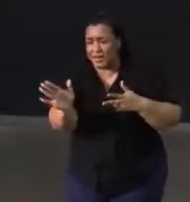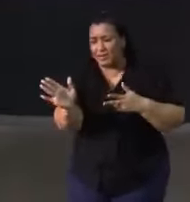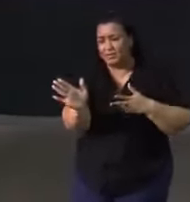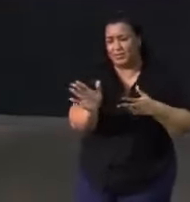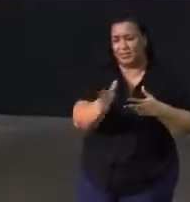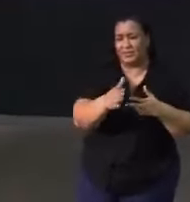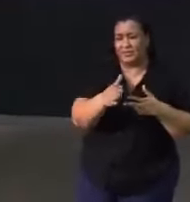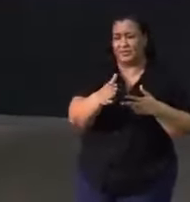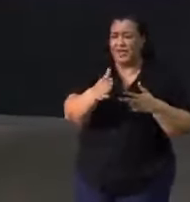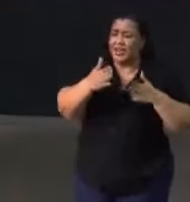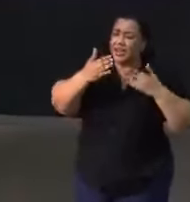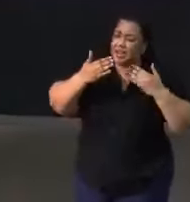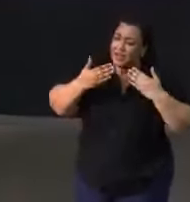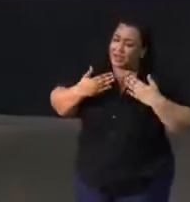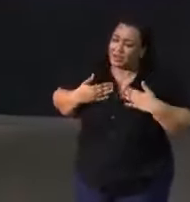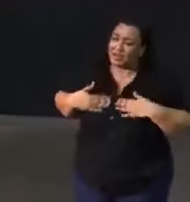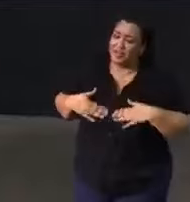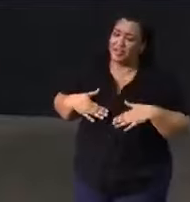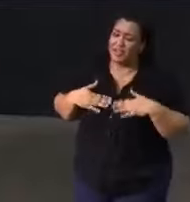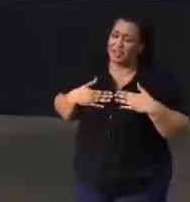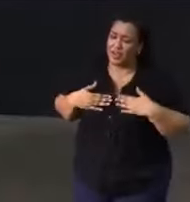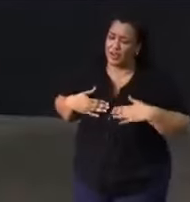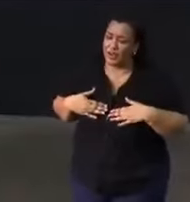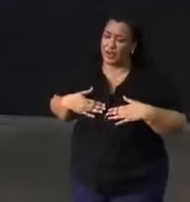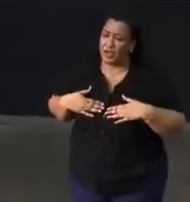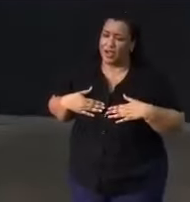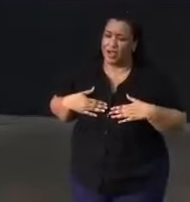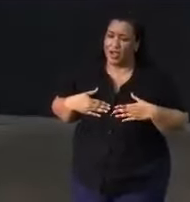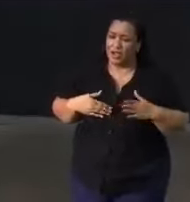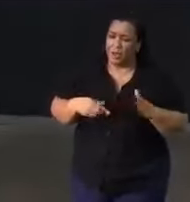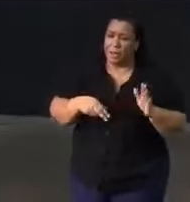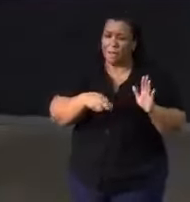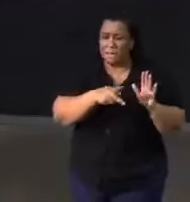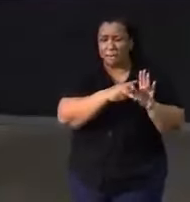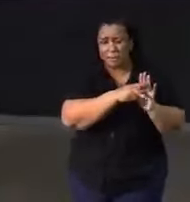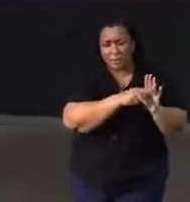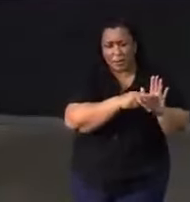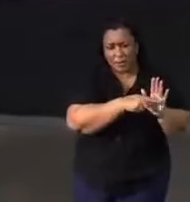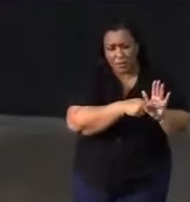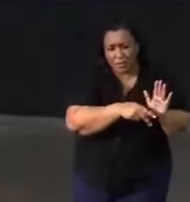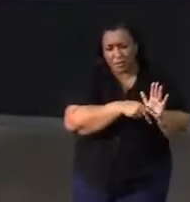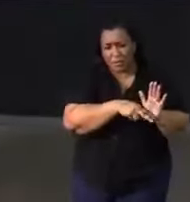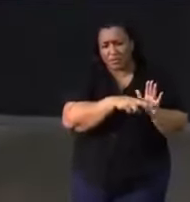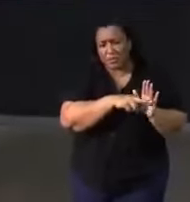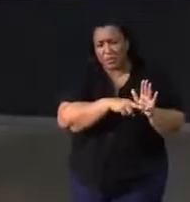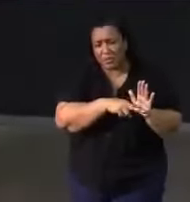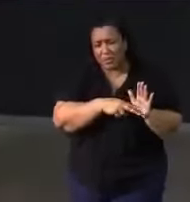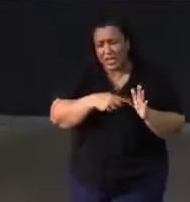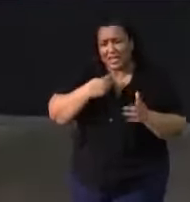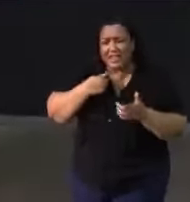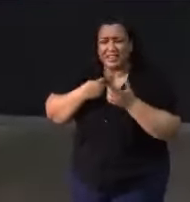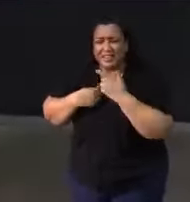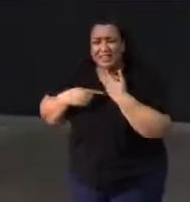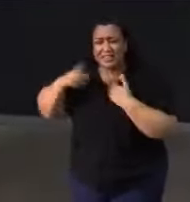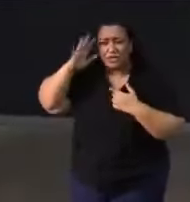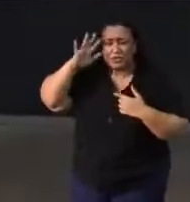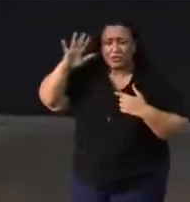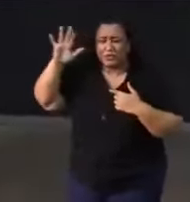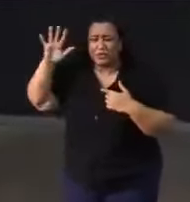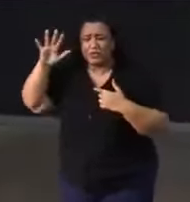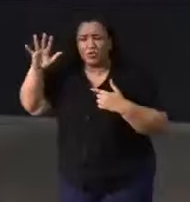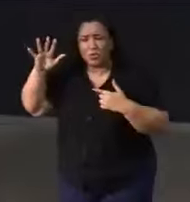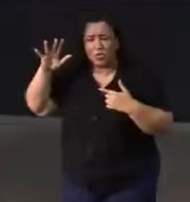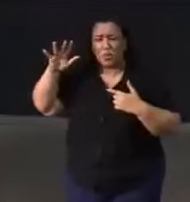Aquieta-te. Entrega teu caminho, teus propósitos, teus sonhos, teus desejos, teus anseios,